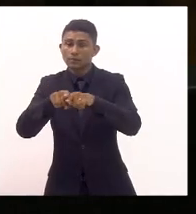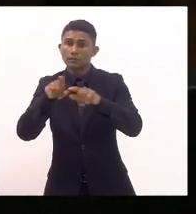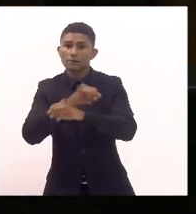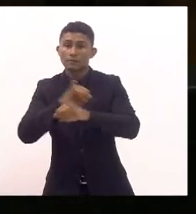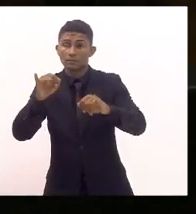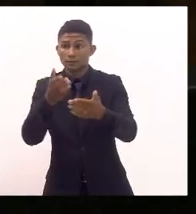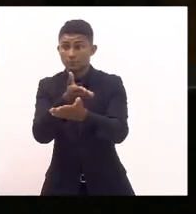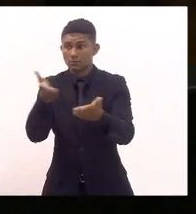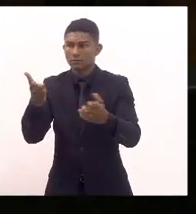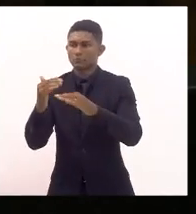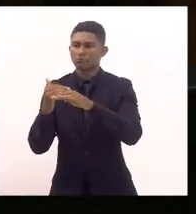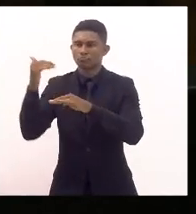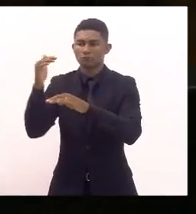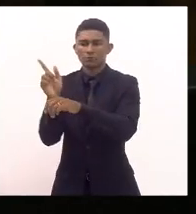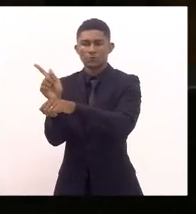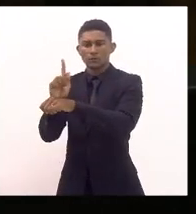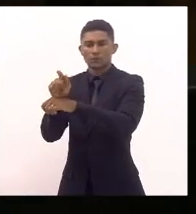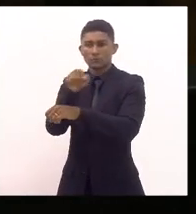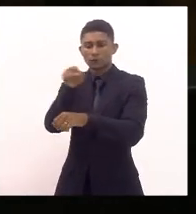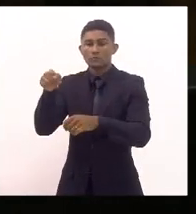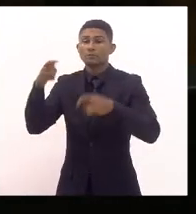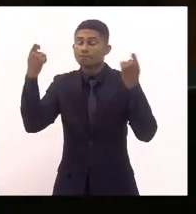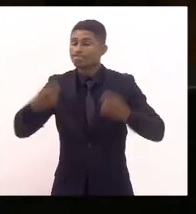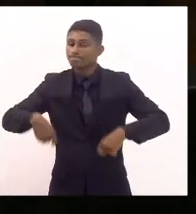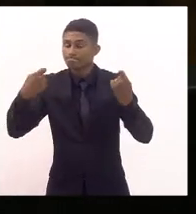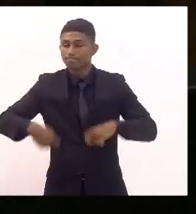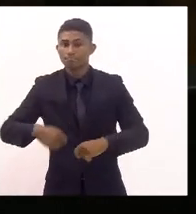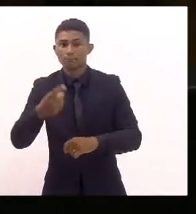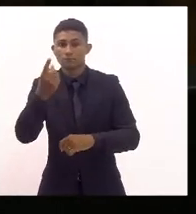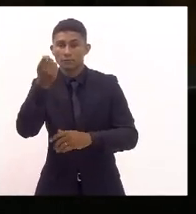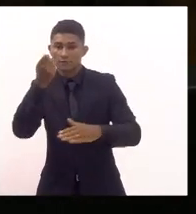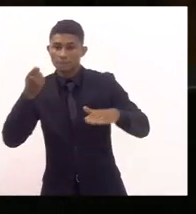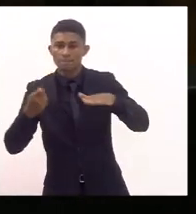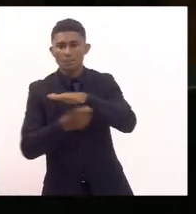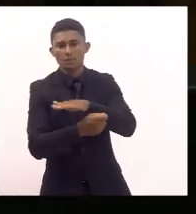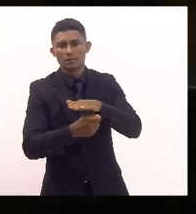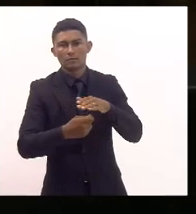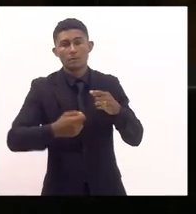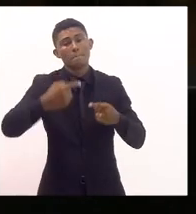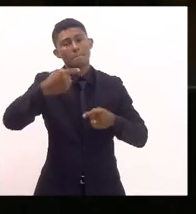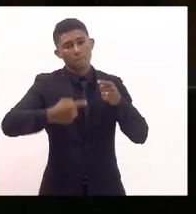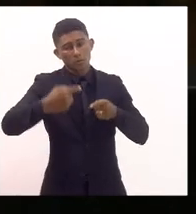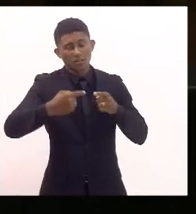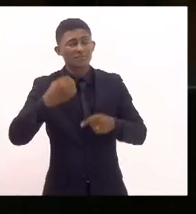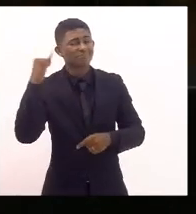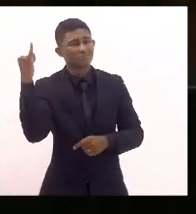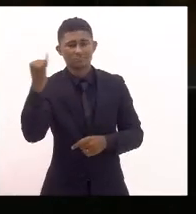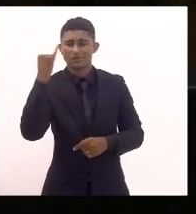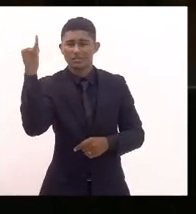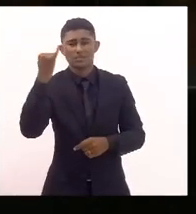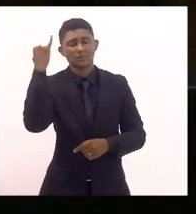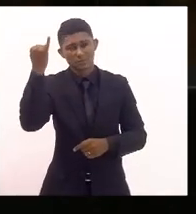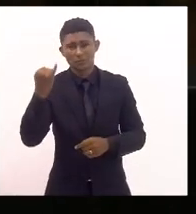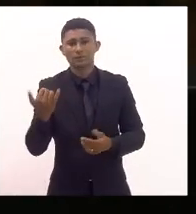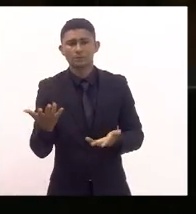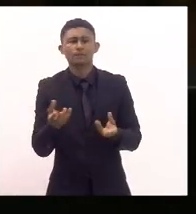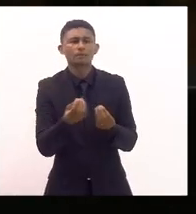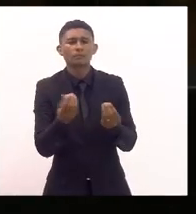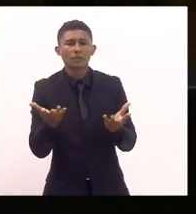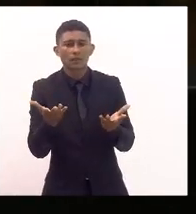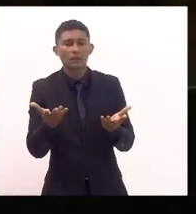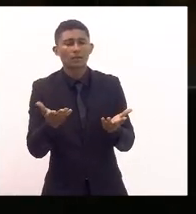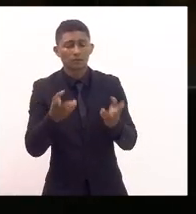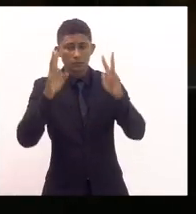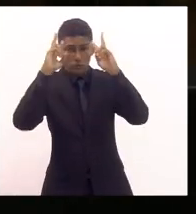nossos gestores para quem Invista o mais nesta política tão fundamental importante para o desenvolvimento